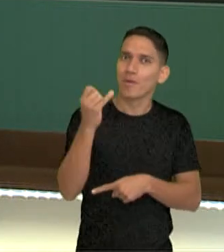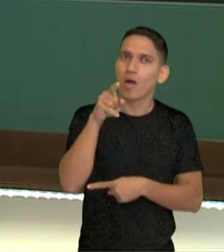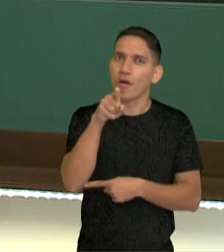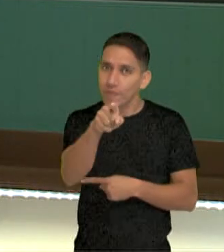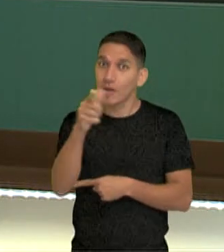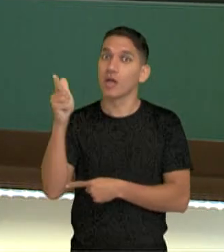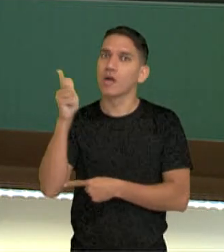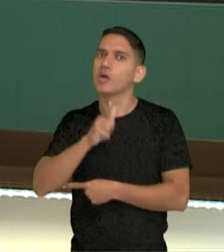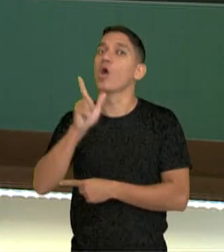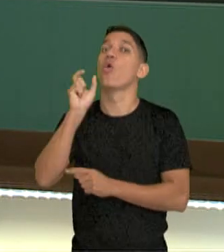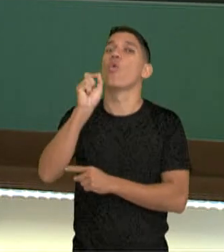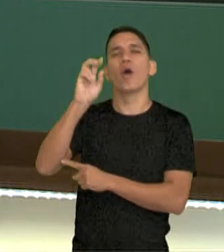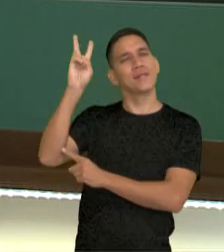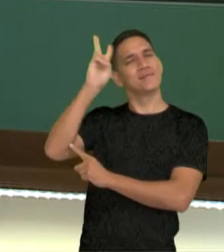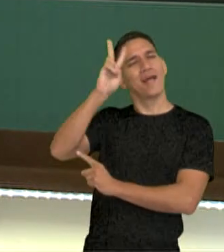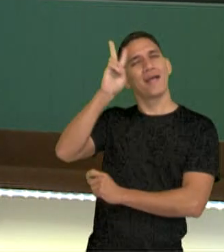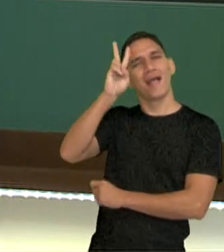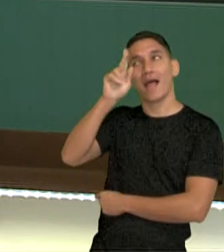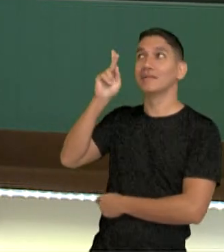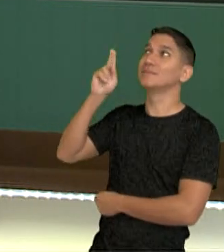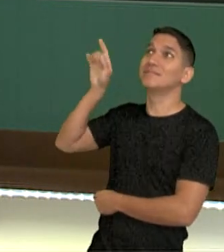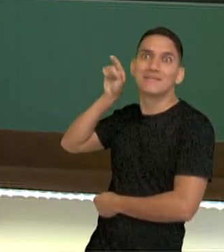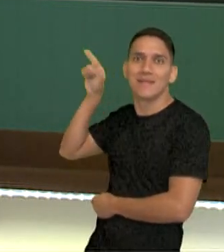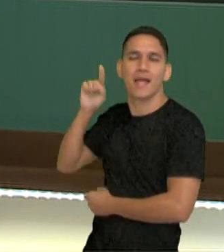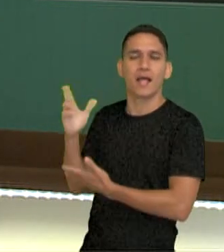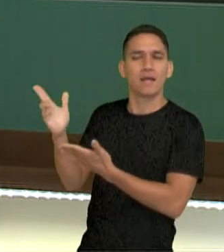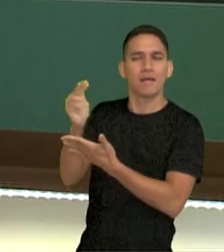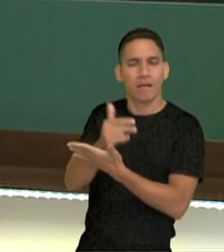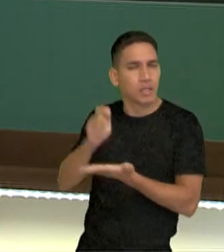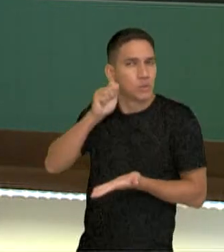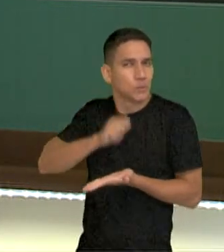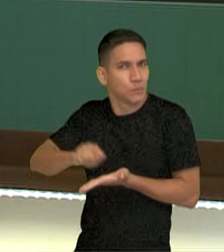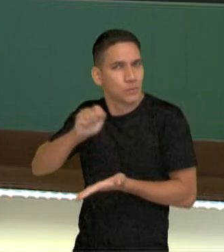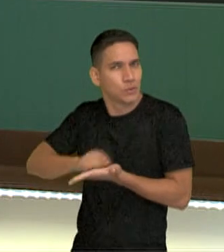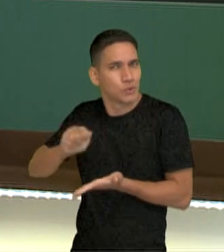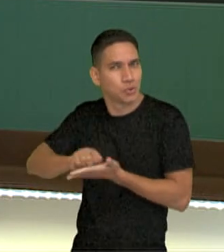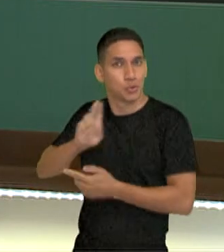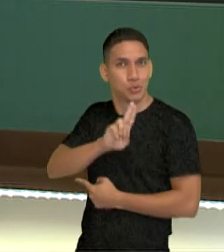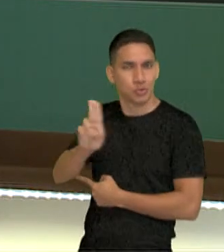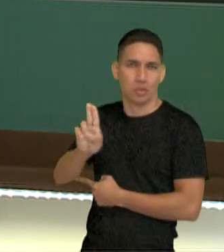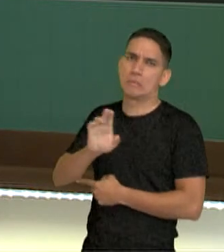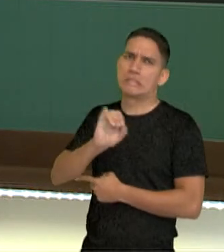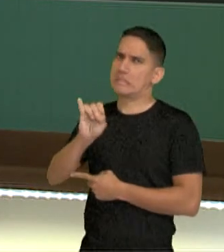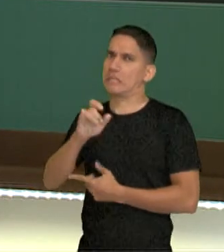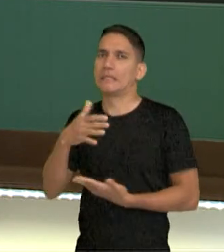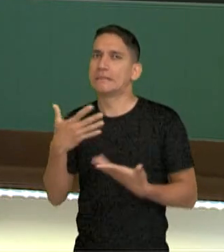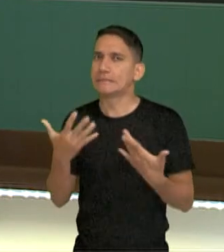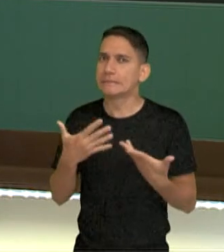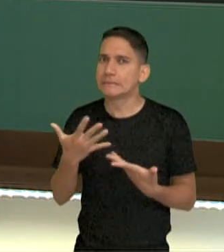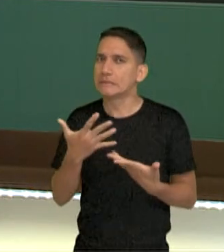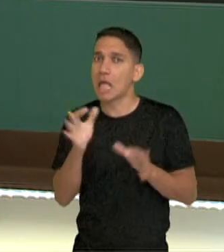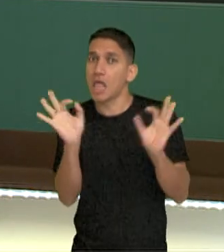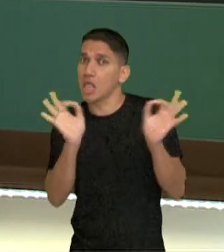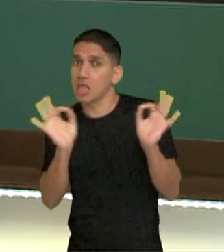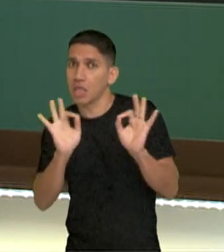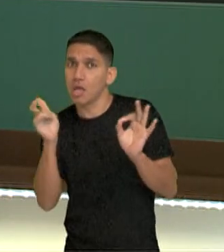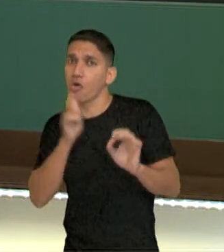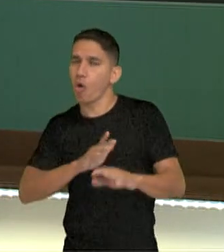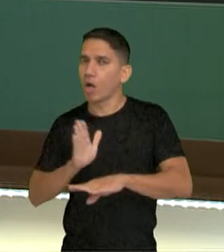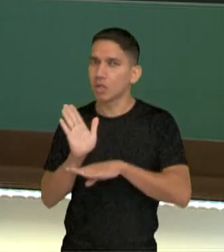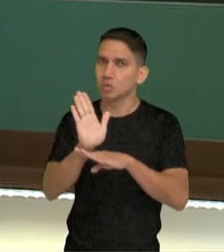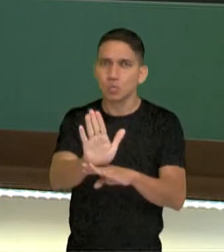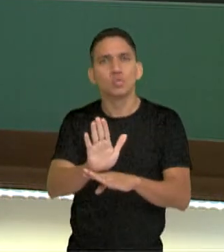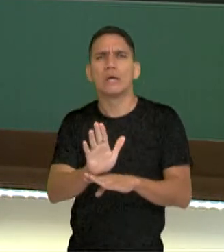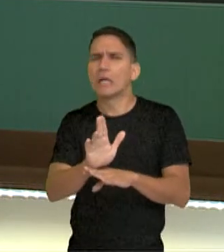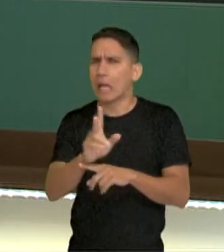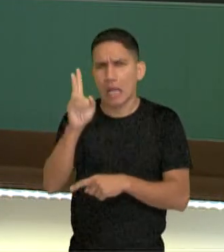você lembrar do desenho, escrever o nomezinho dele. Caso ninguém esteja aí nesse momento para te ajudar e você não